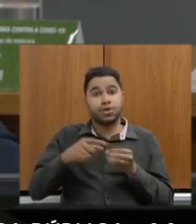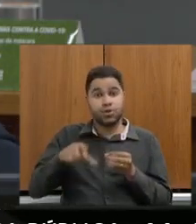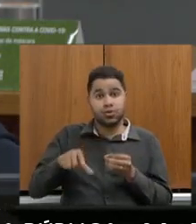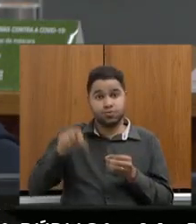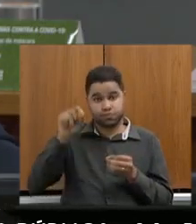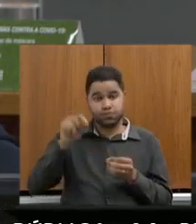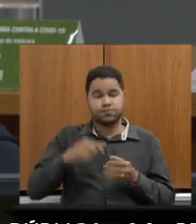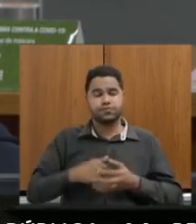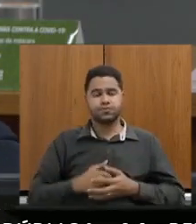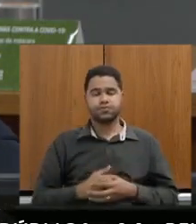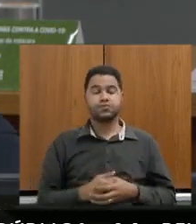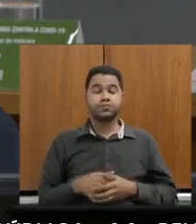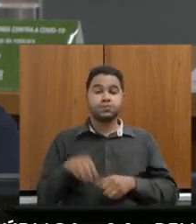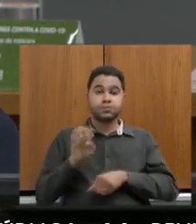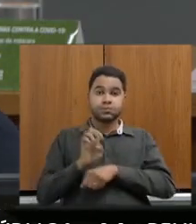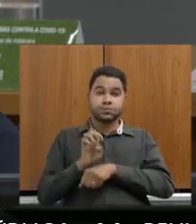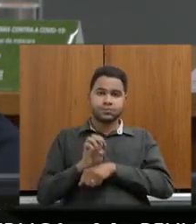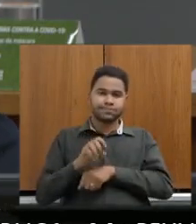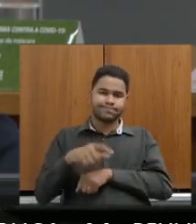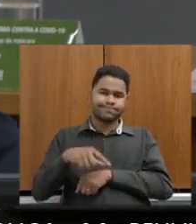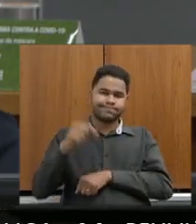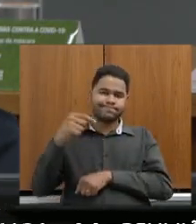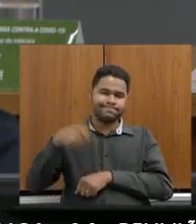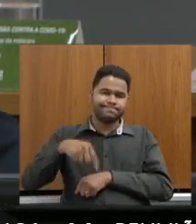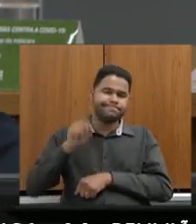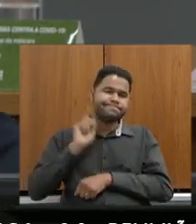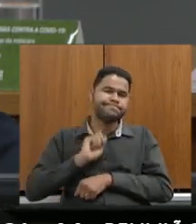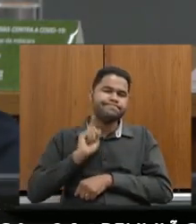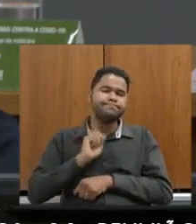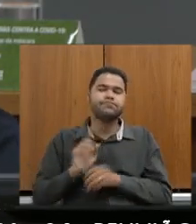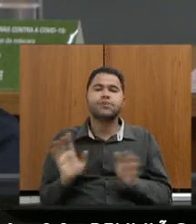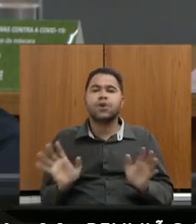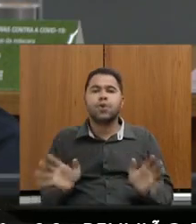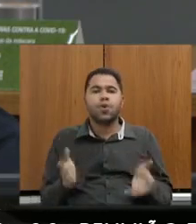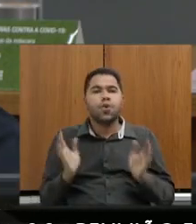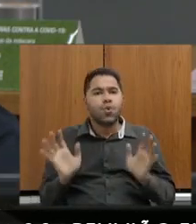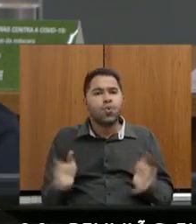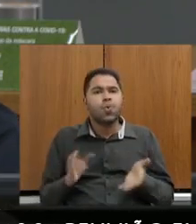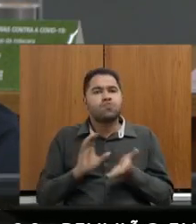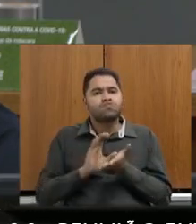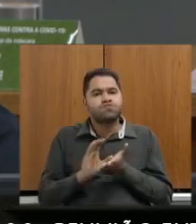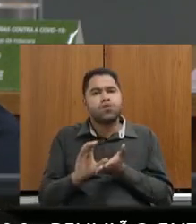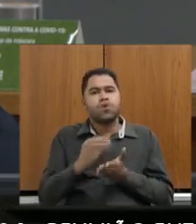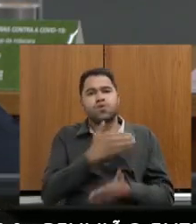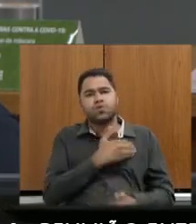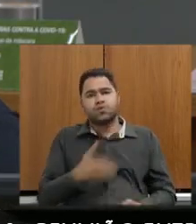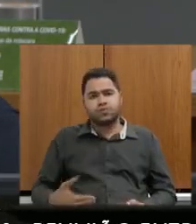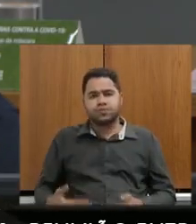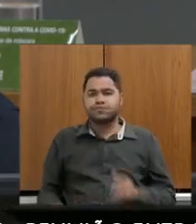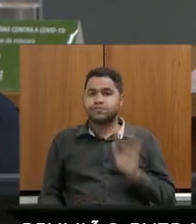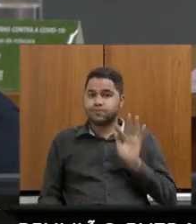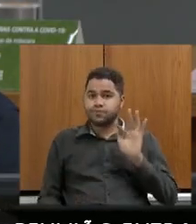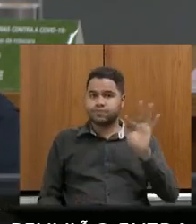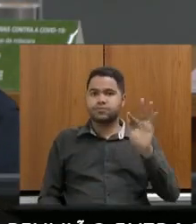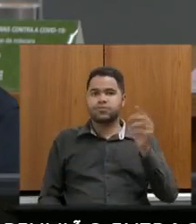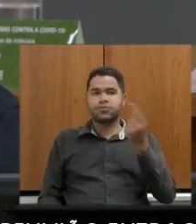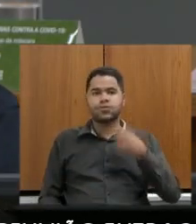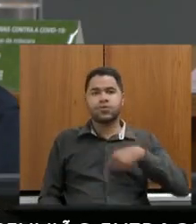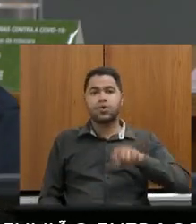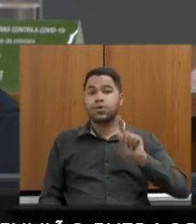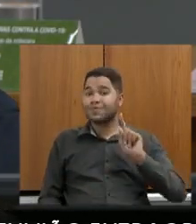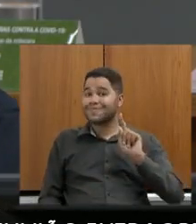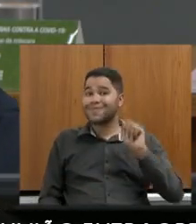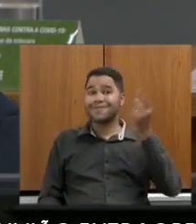foram os estados de cores clique em Minas Gerais é um investimento alto que vai ser no Feito aqui pelo Governo Federal para que a gente tem a